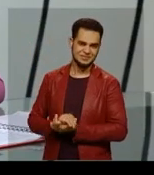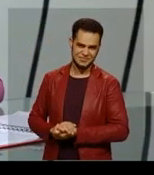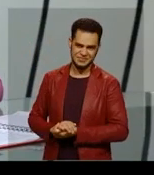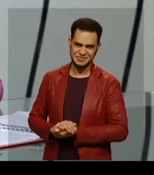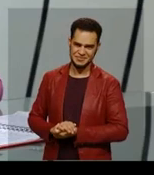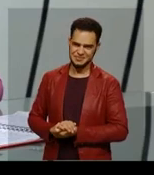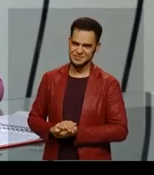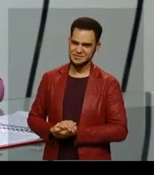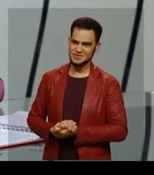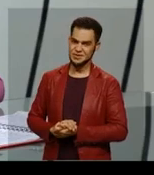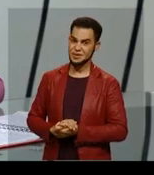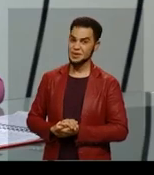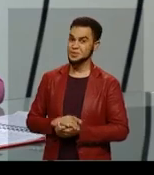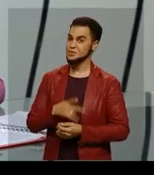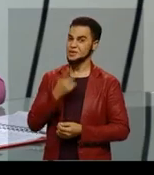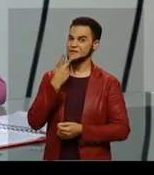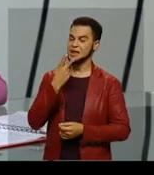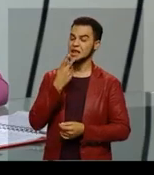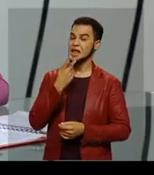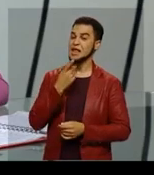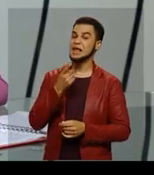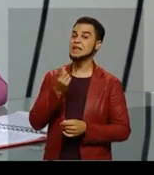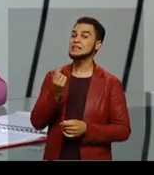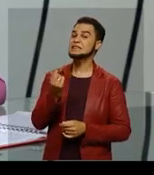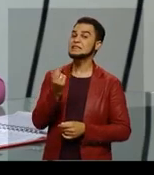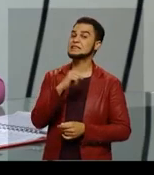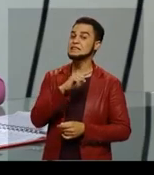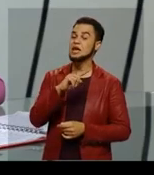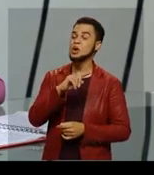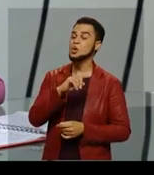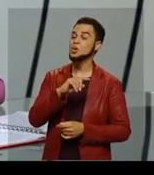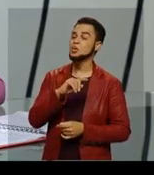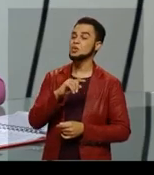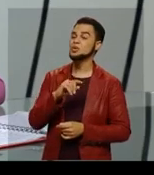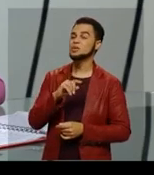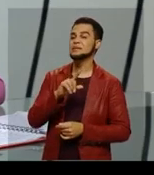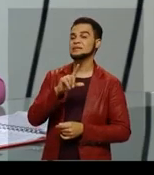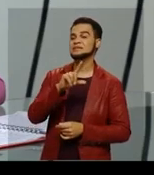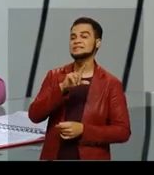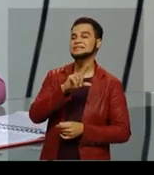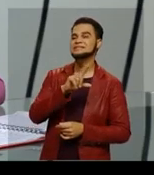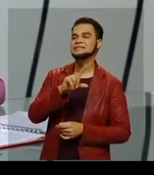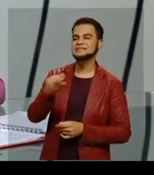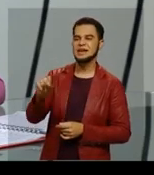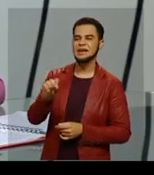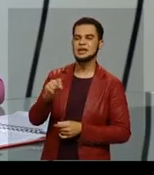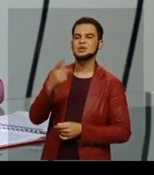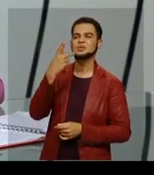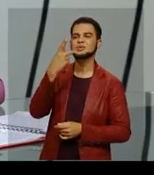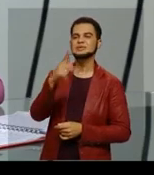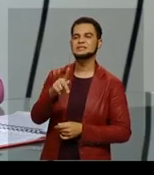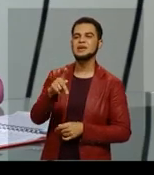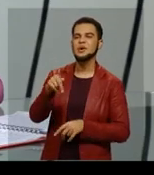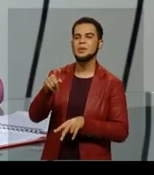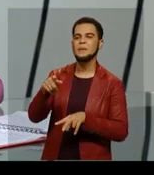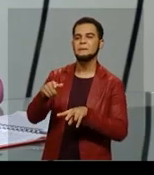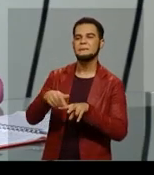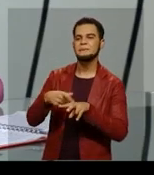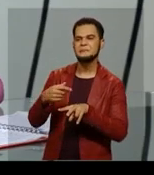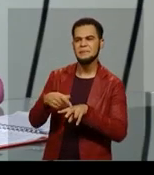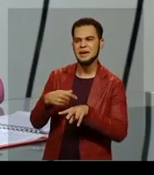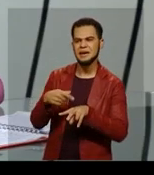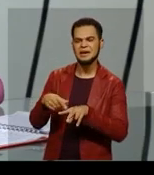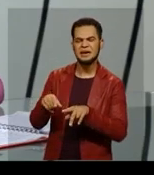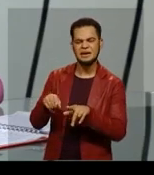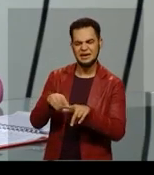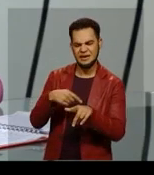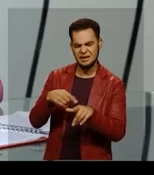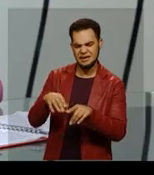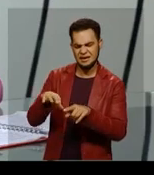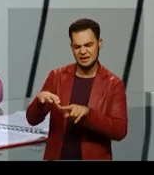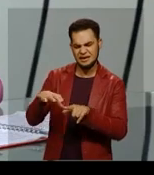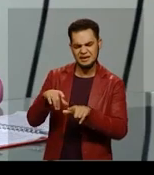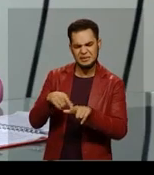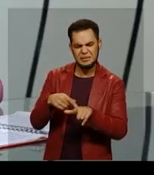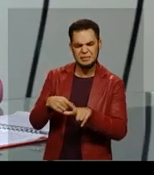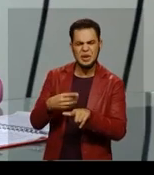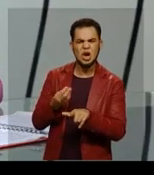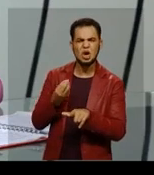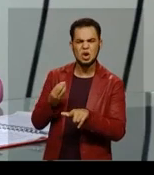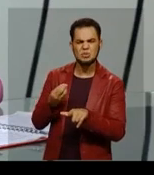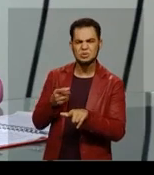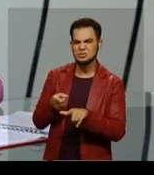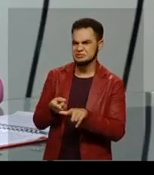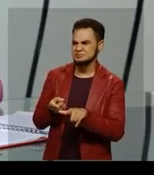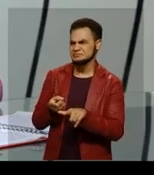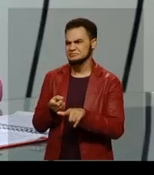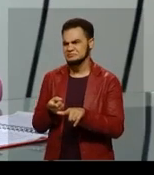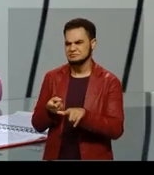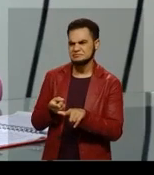não sai do seu pé. Estava comparando com a mãe, né? Porque a mãe não sai do pé do filho quando fala assim, minha